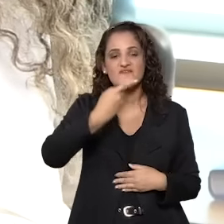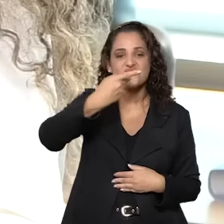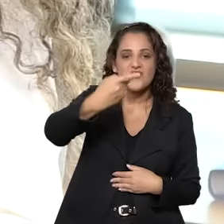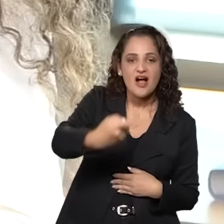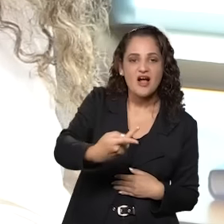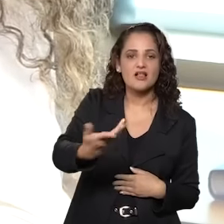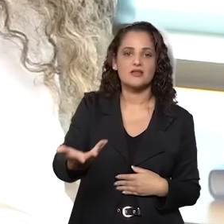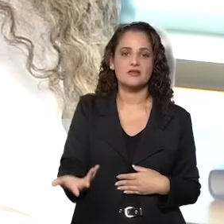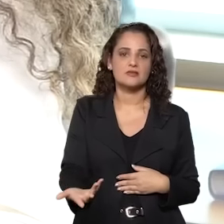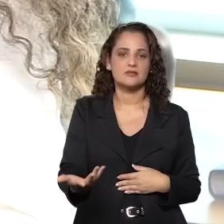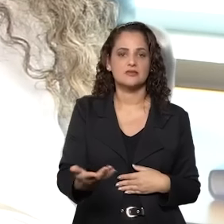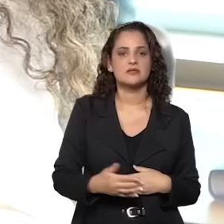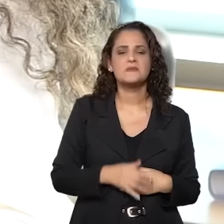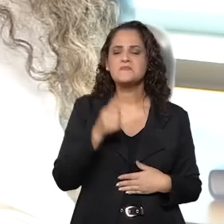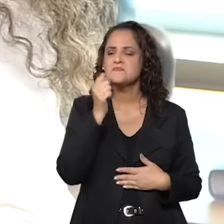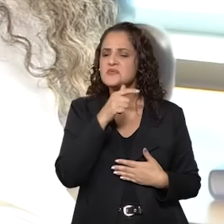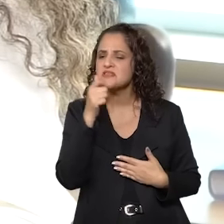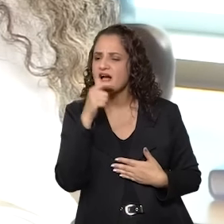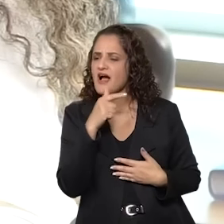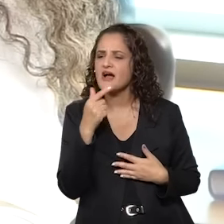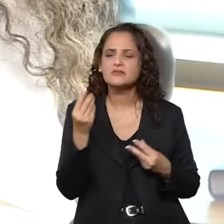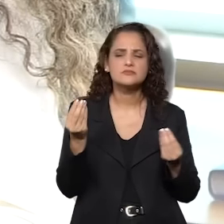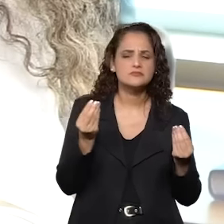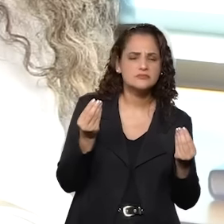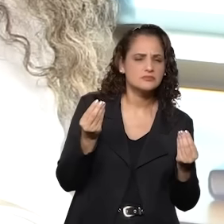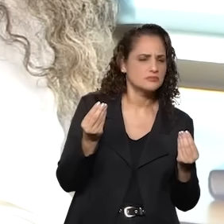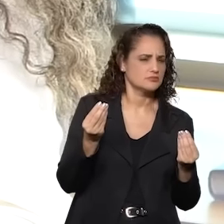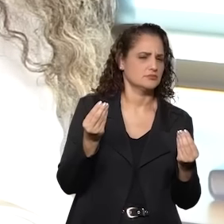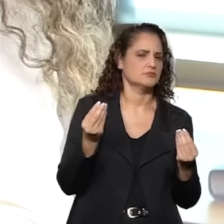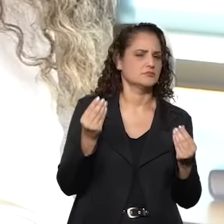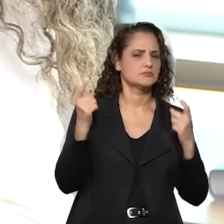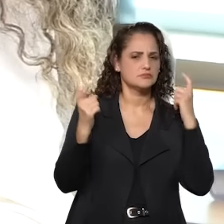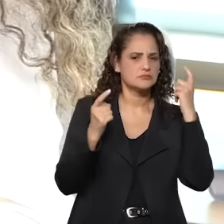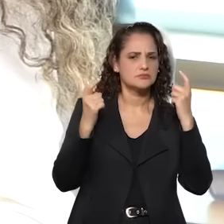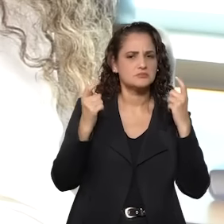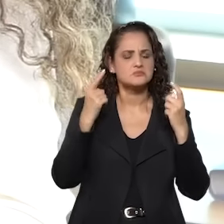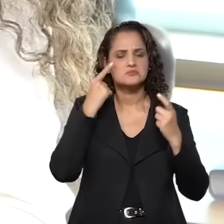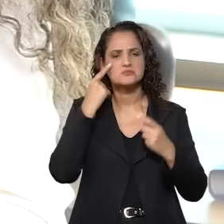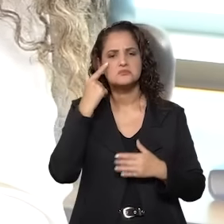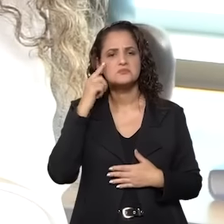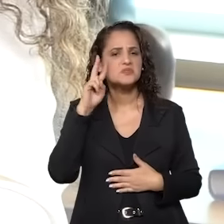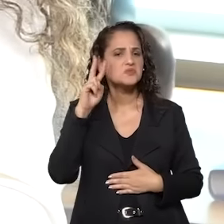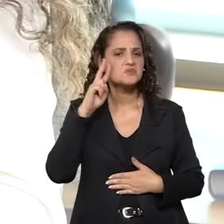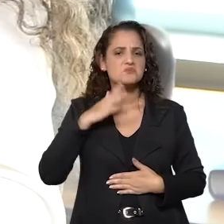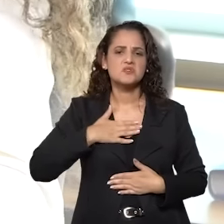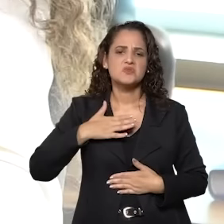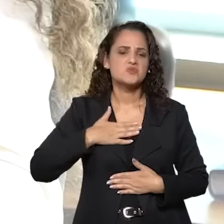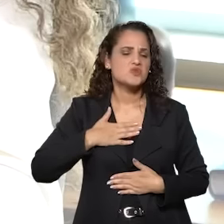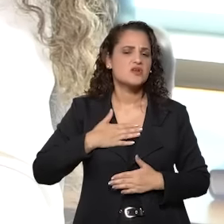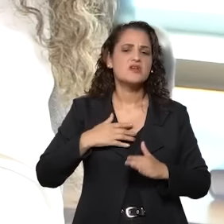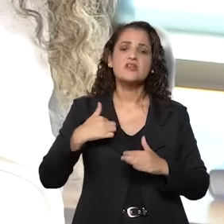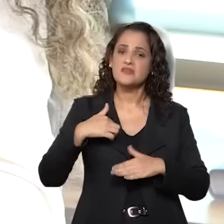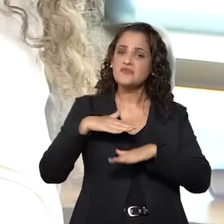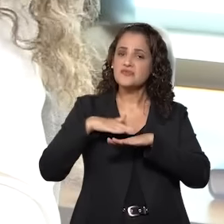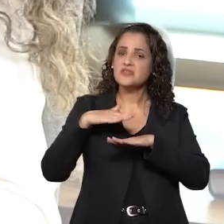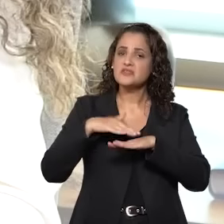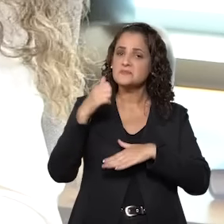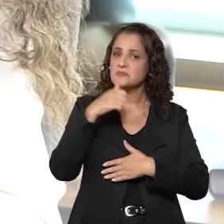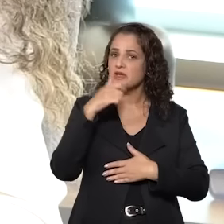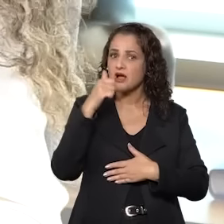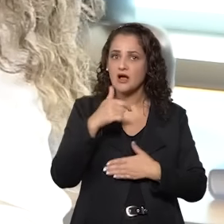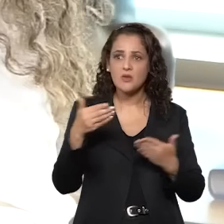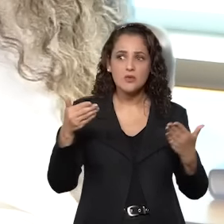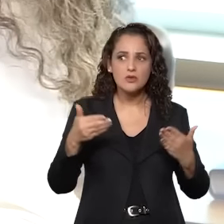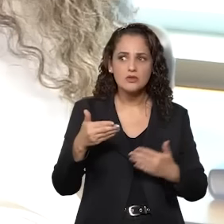vezes assim eu olho pra minha própria história eu mesma fiz piadas que hoje eu escuto e falo gente é de um nível de xenofobia que eu tenho